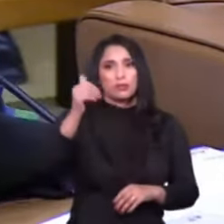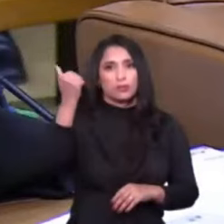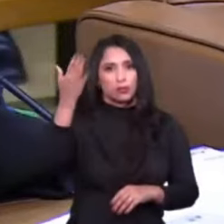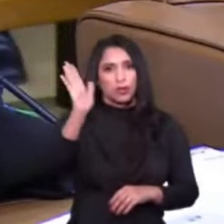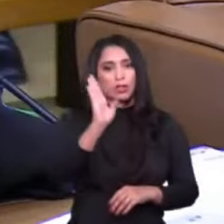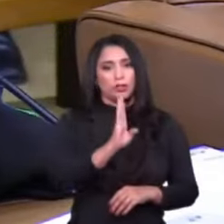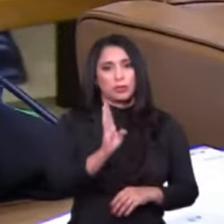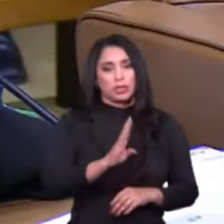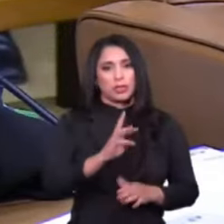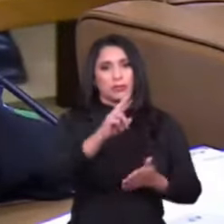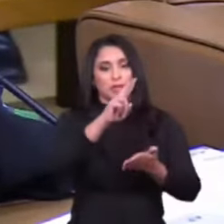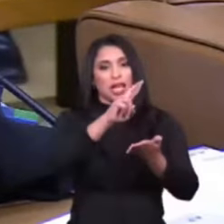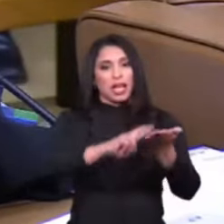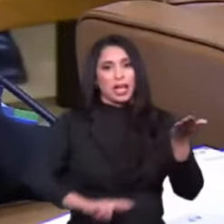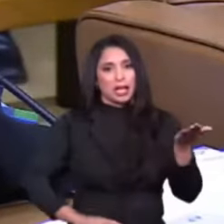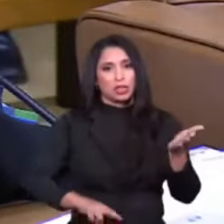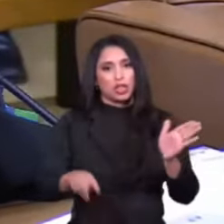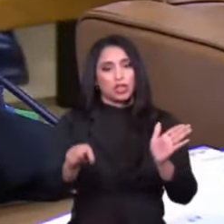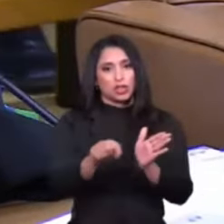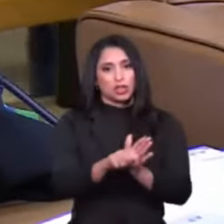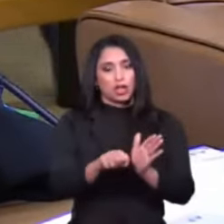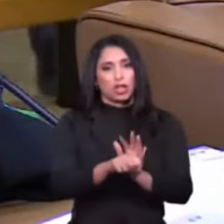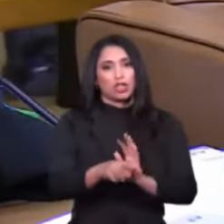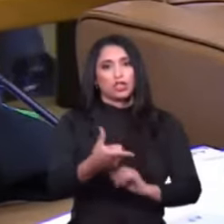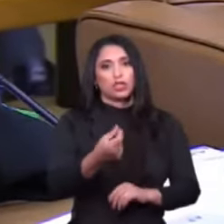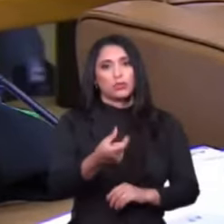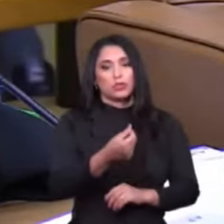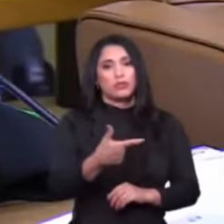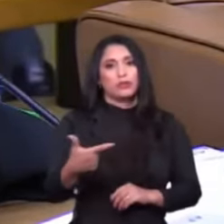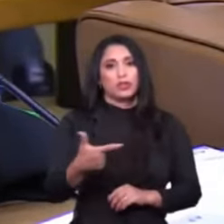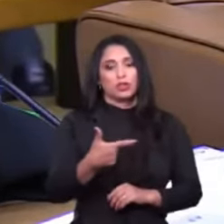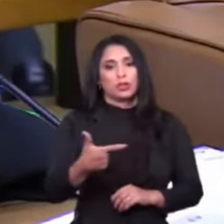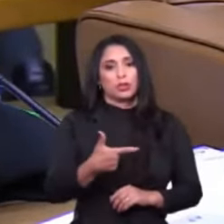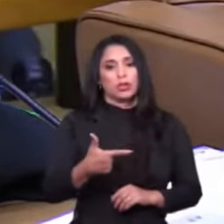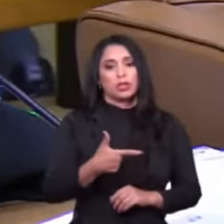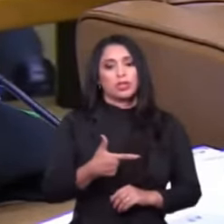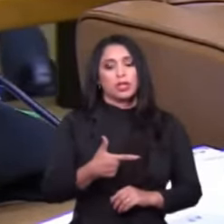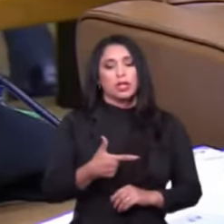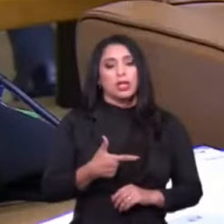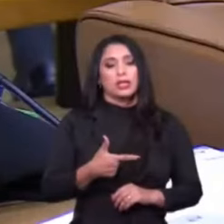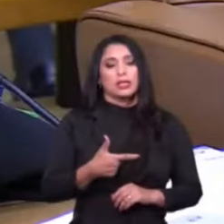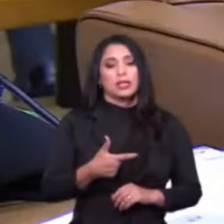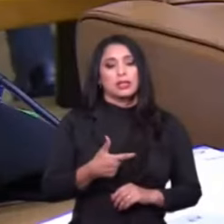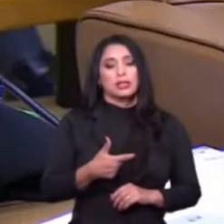Relatório Mundial de Drogas de 2022 do Escritório das Nações Unidas